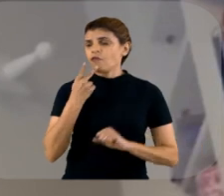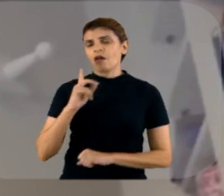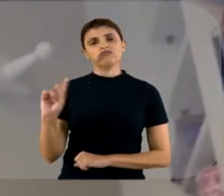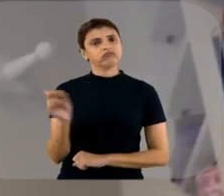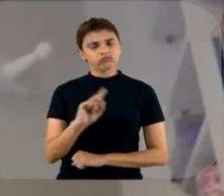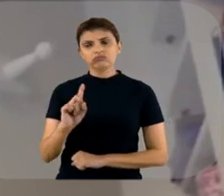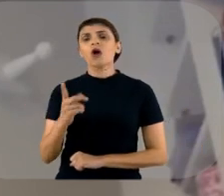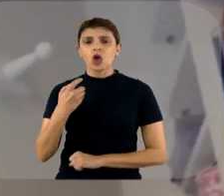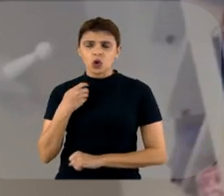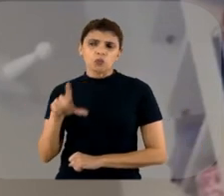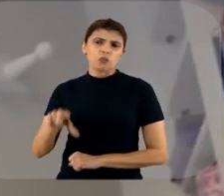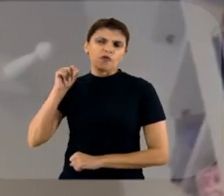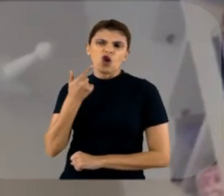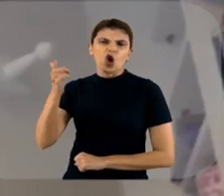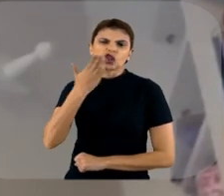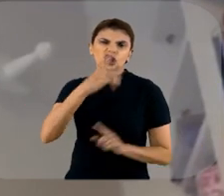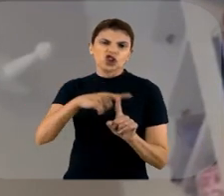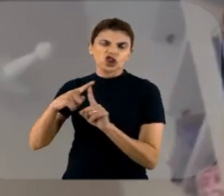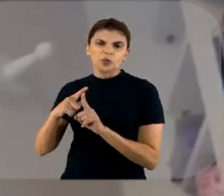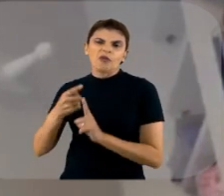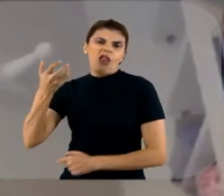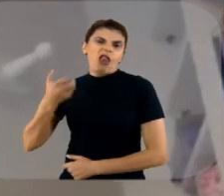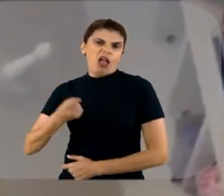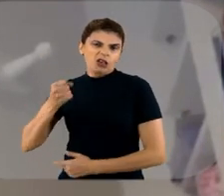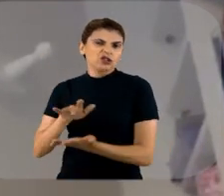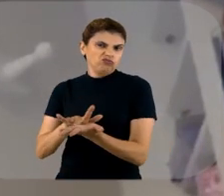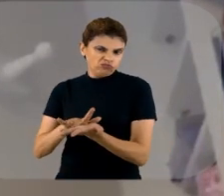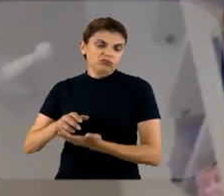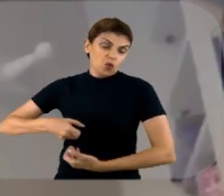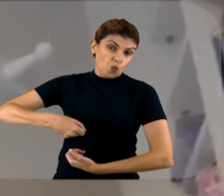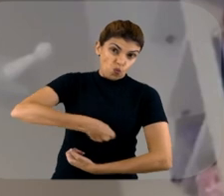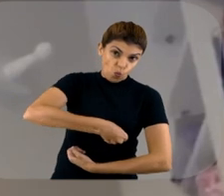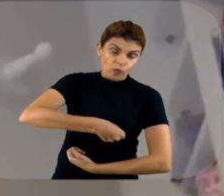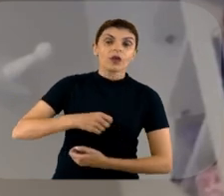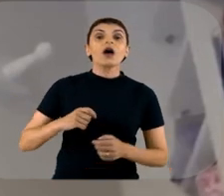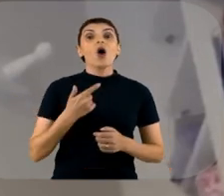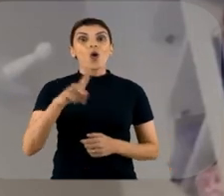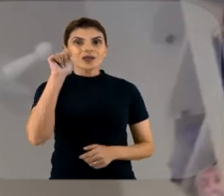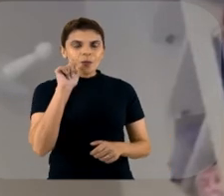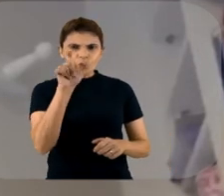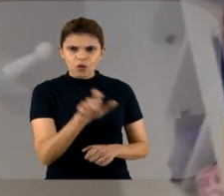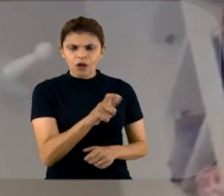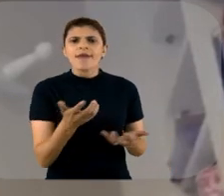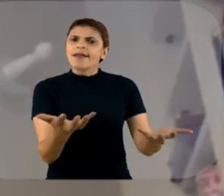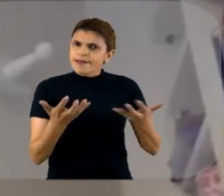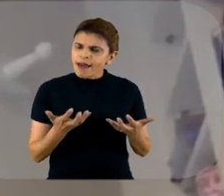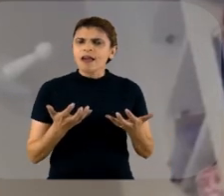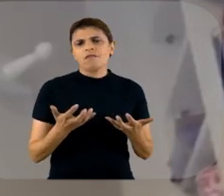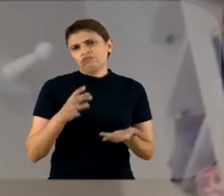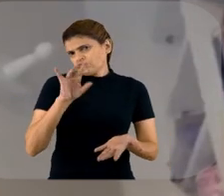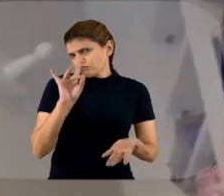podem optar por aleitamento artificial eventualmente e mais que o o aleitamento para aquelas mulheres que